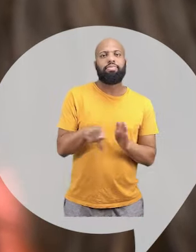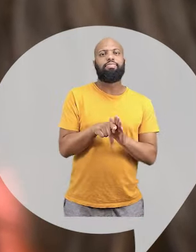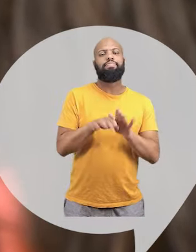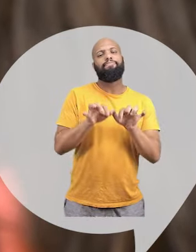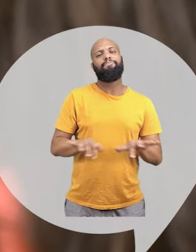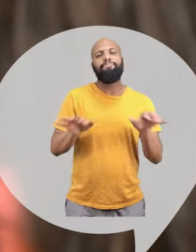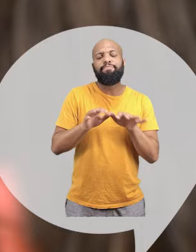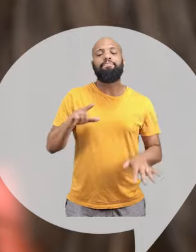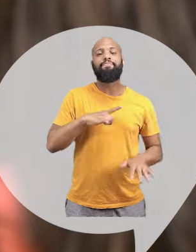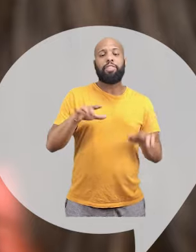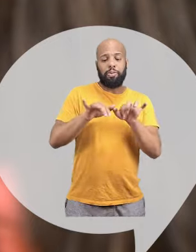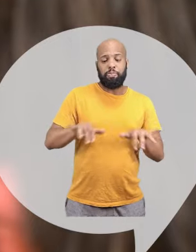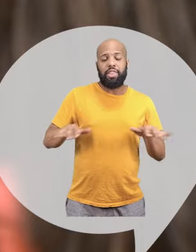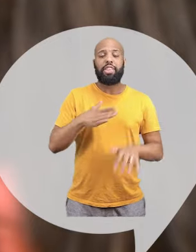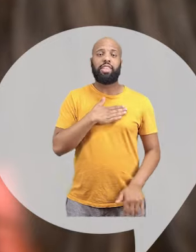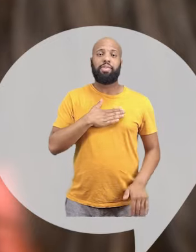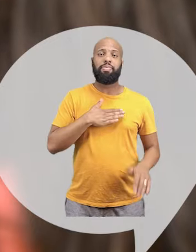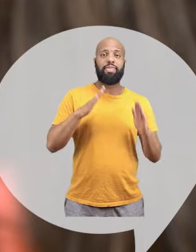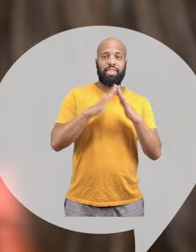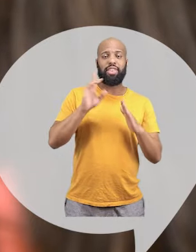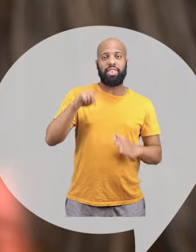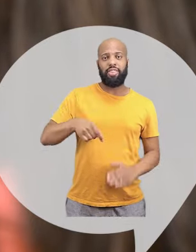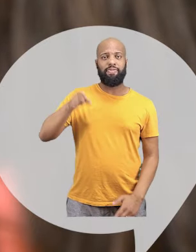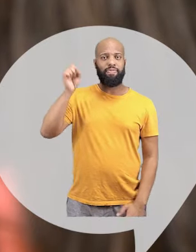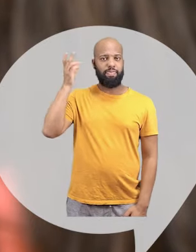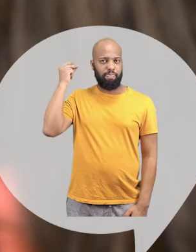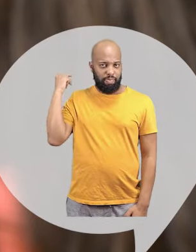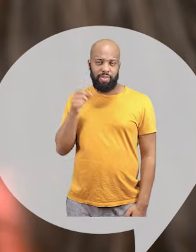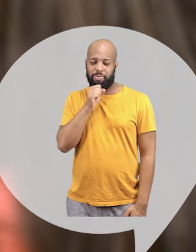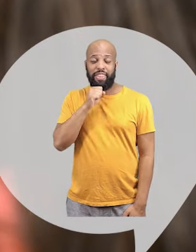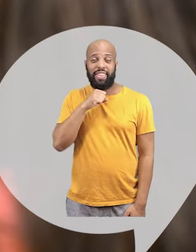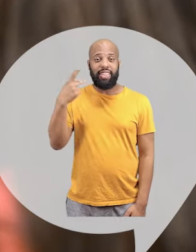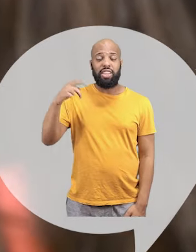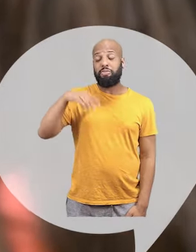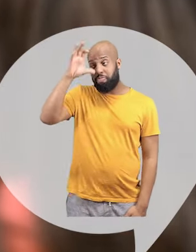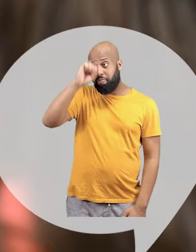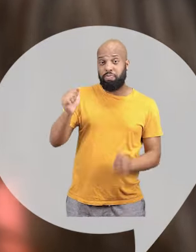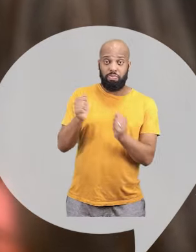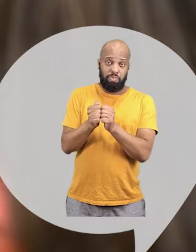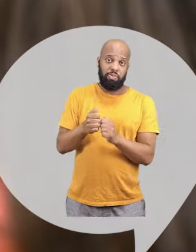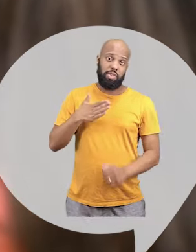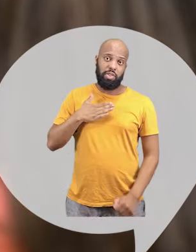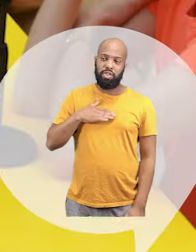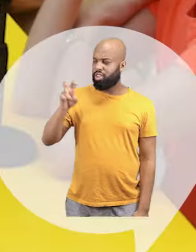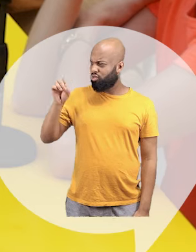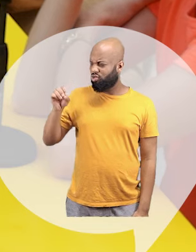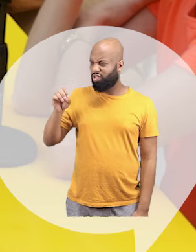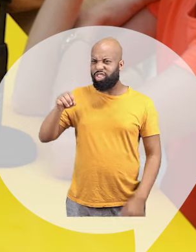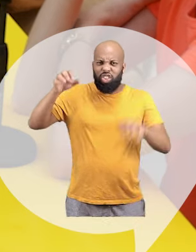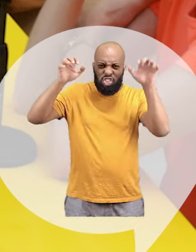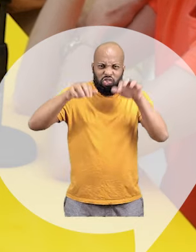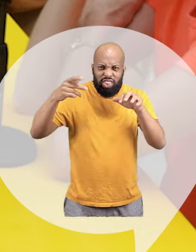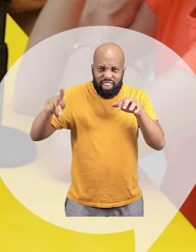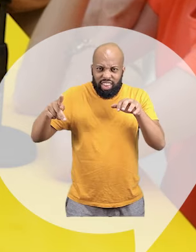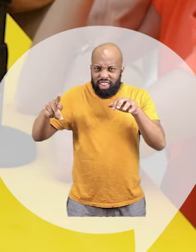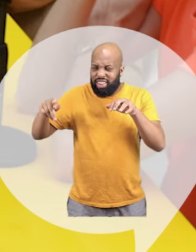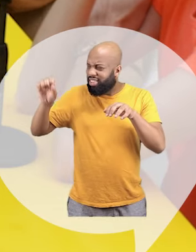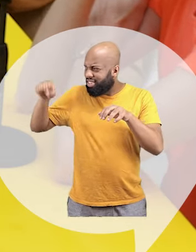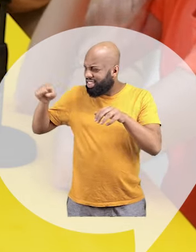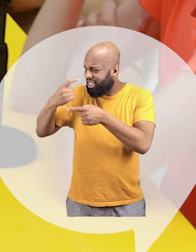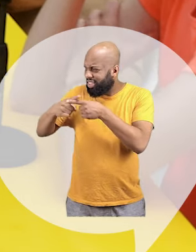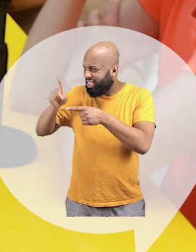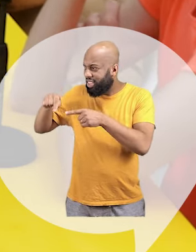professora de piano daí eu tipo assim tem um piano lá em casa que é o antigo piano dela e é mó legal eu aprendi um pouco com ela e tá chovendo porque